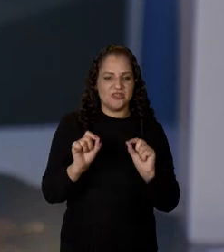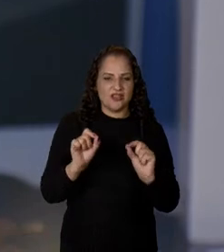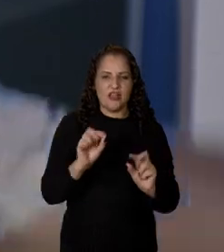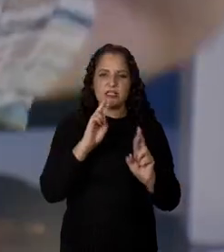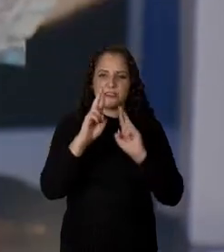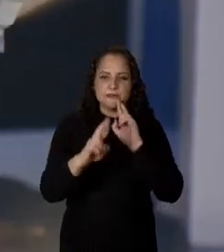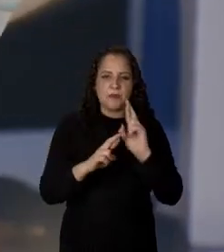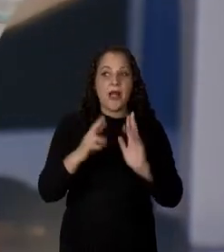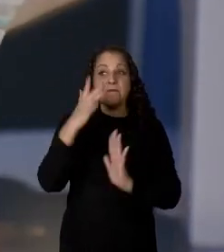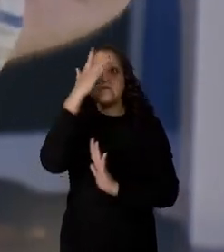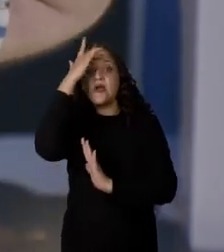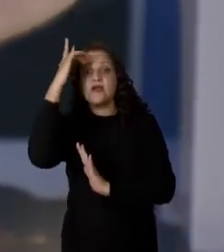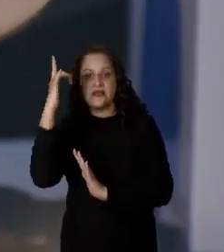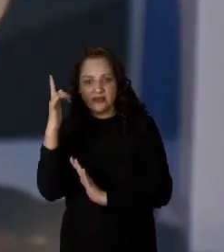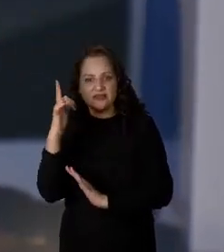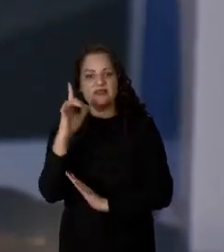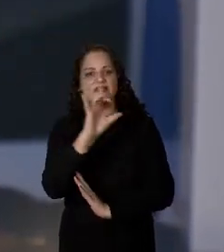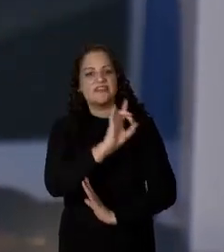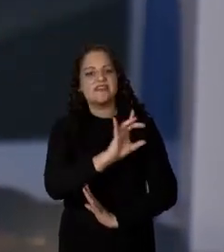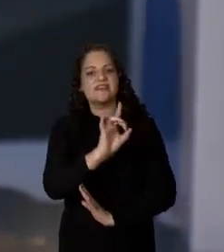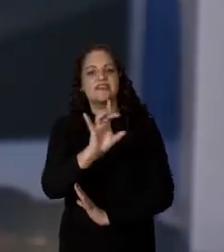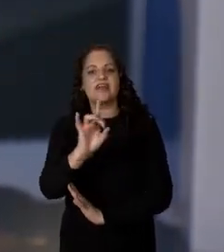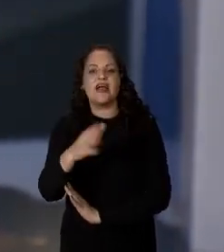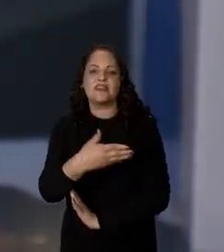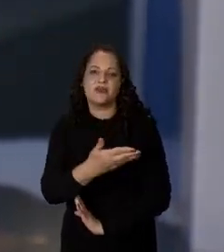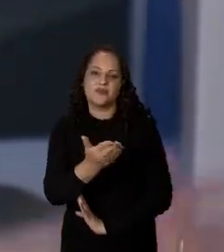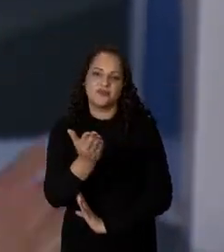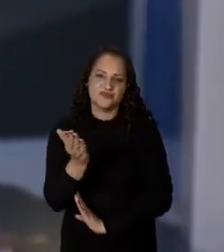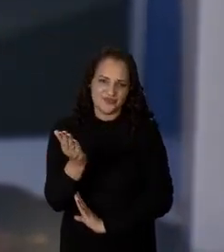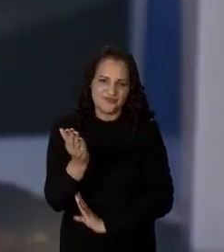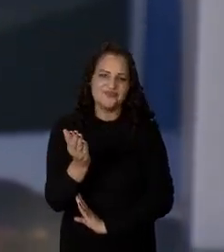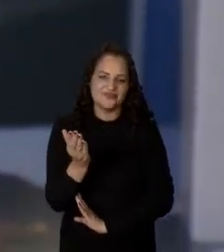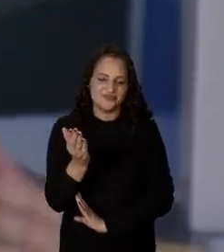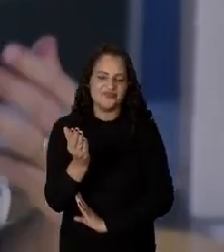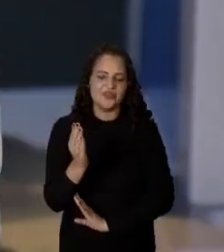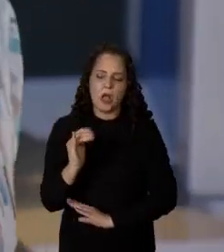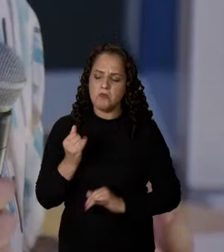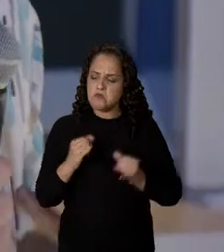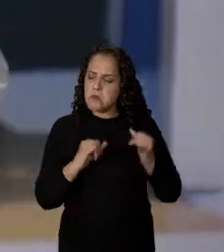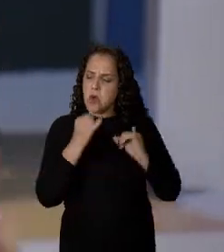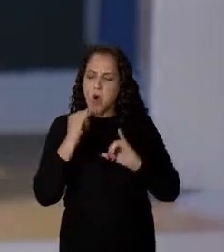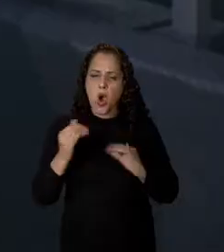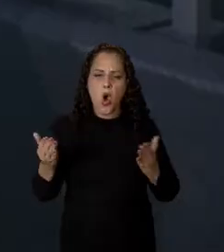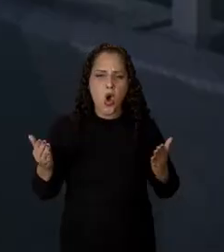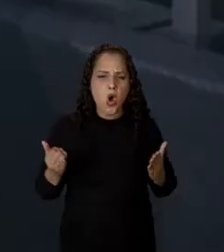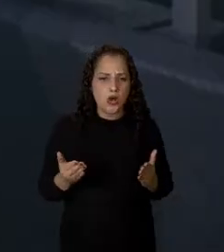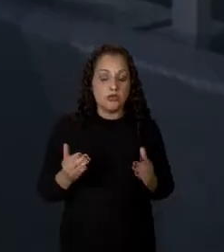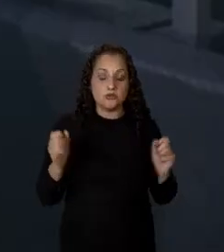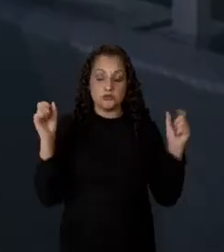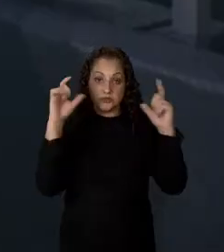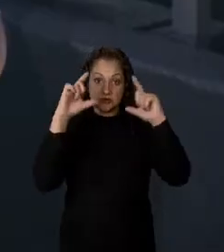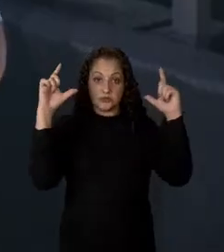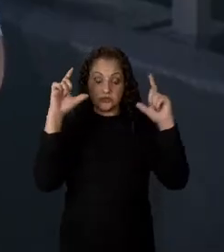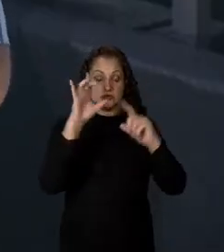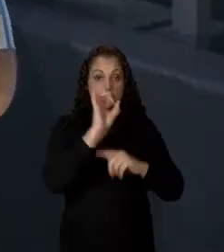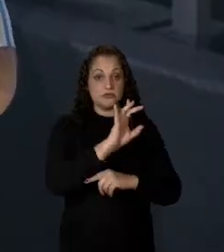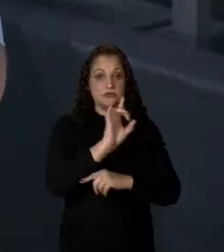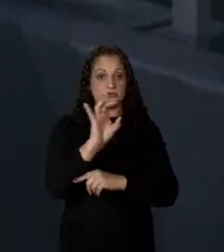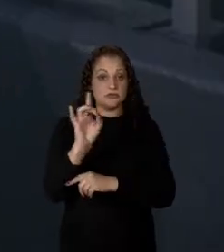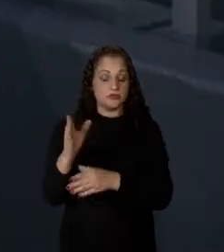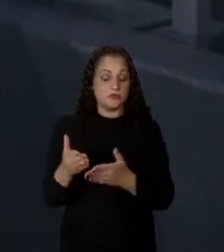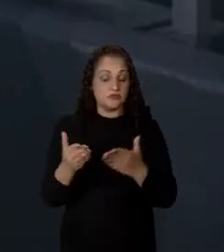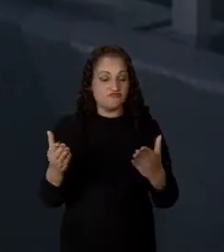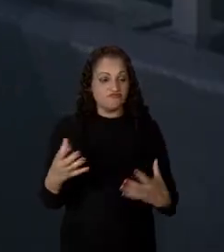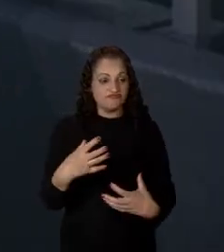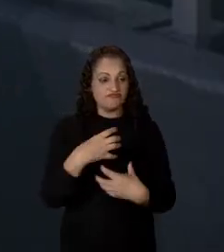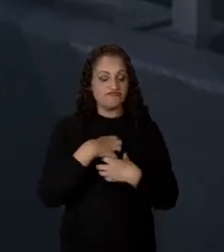respostas para amanhã estão em cada um de vocês. Que toda essa energia de hoje desperte em cada um de vocês o